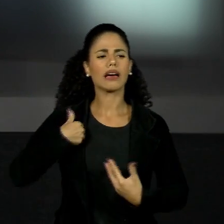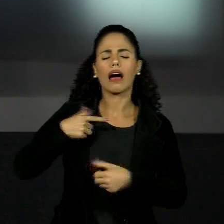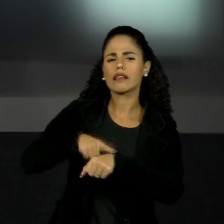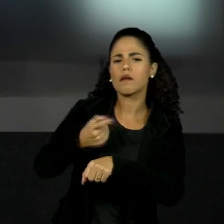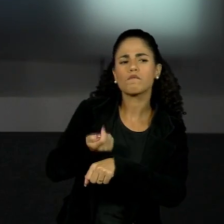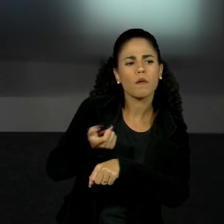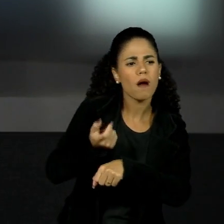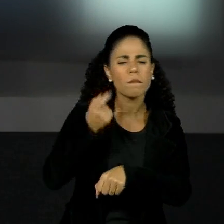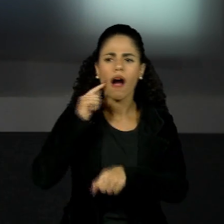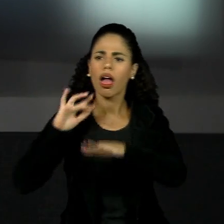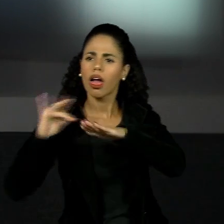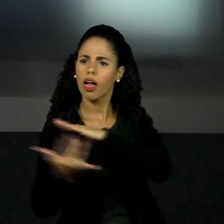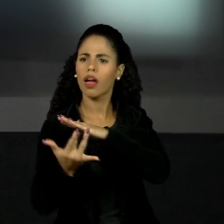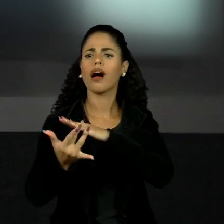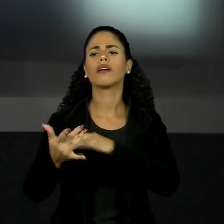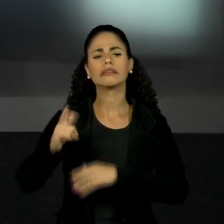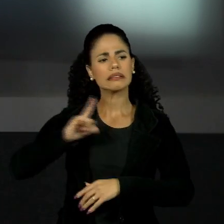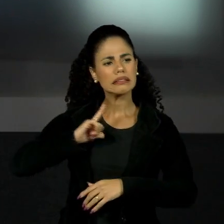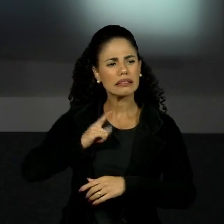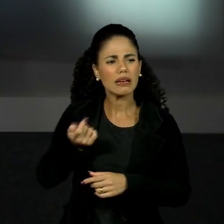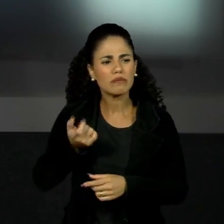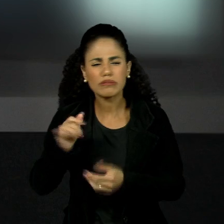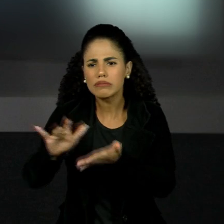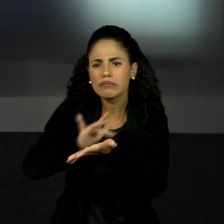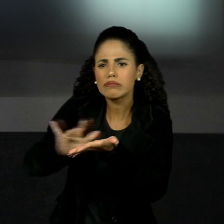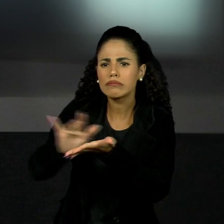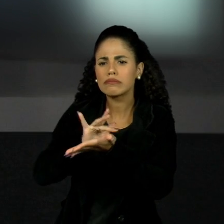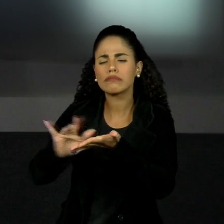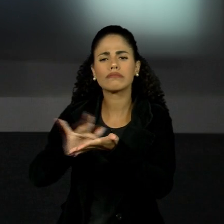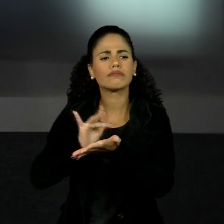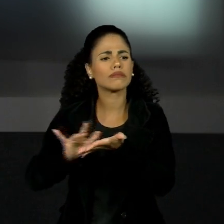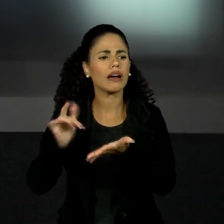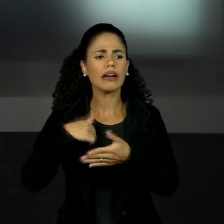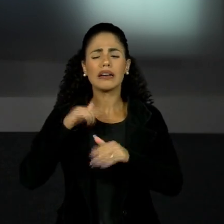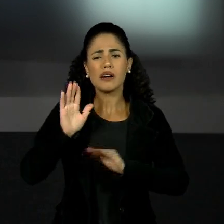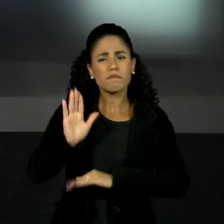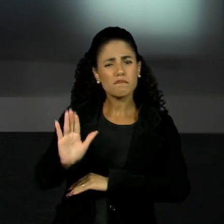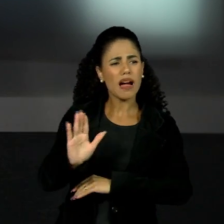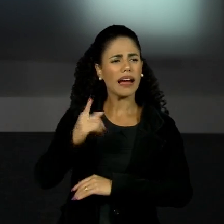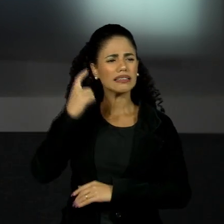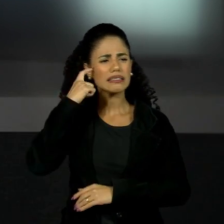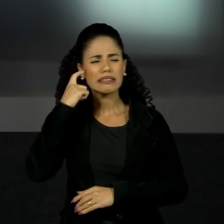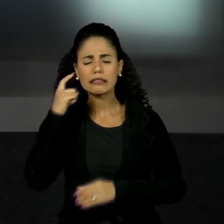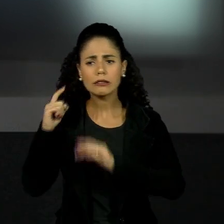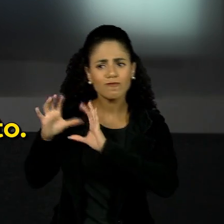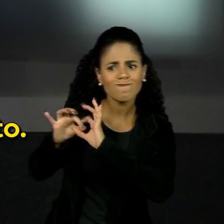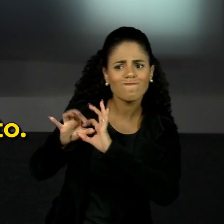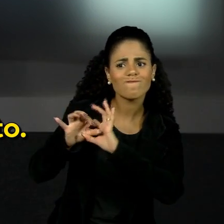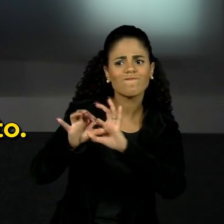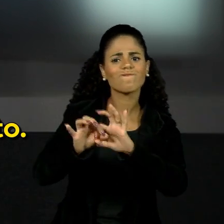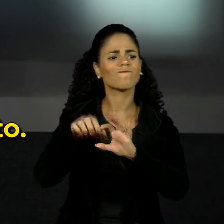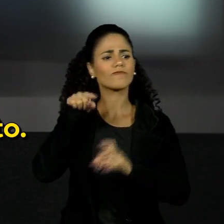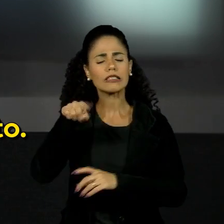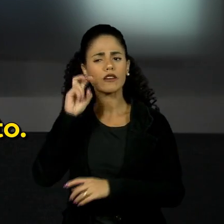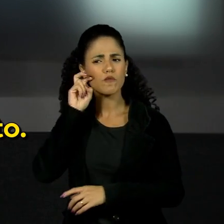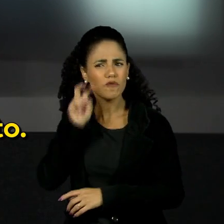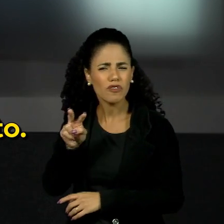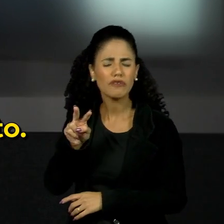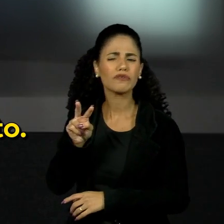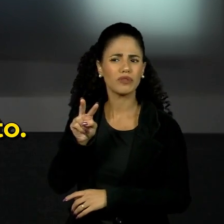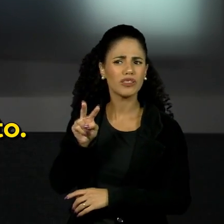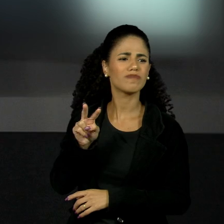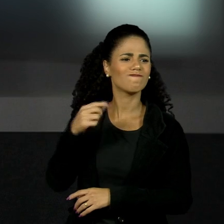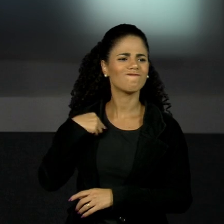rede social, tem menos tempo para smartphone. Então eu acho que é um contexto, eu acho que tem que